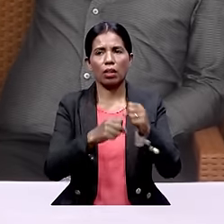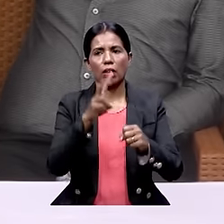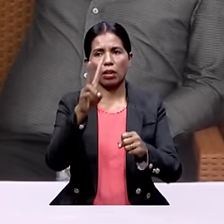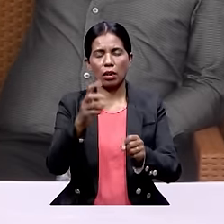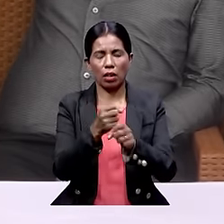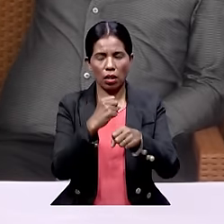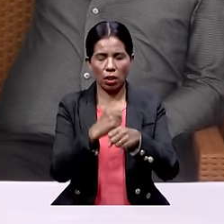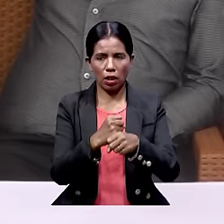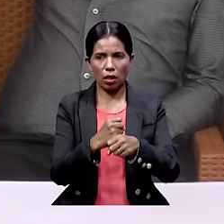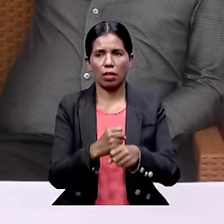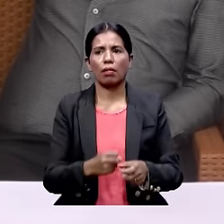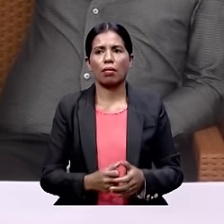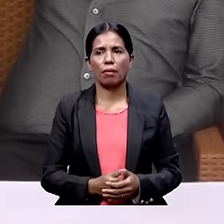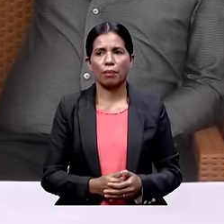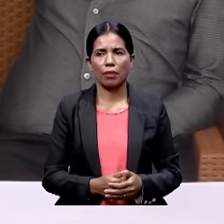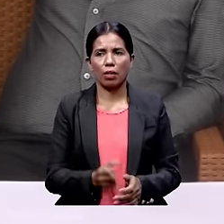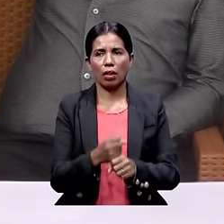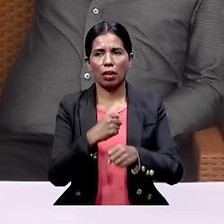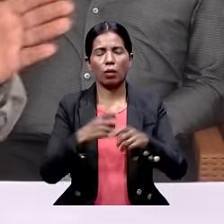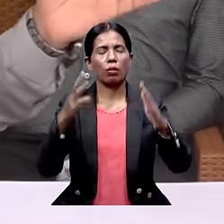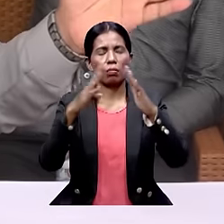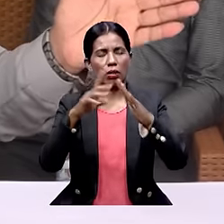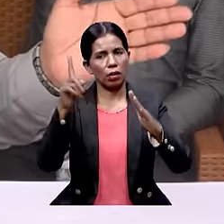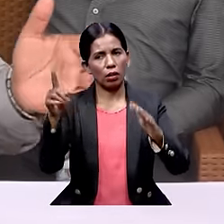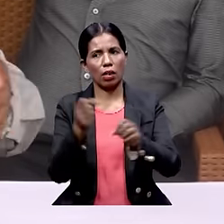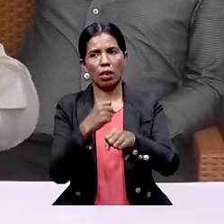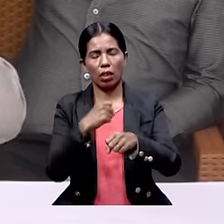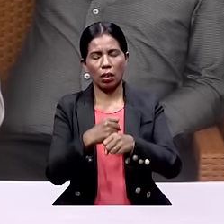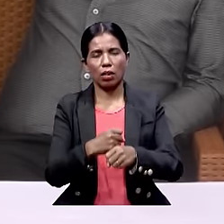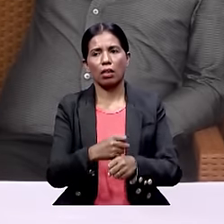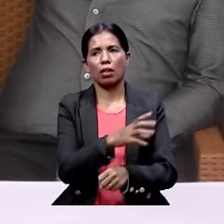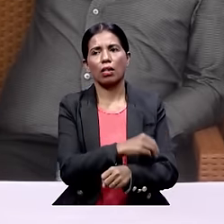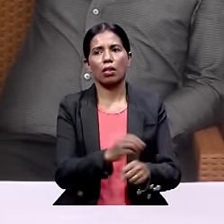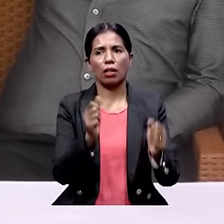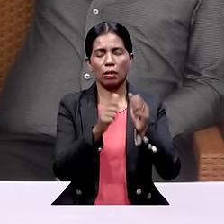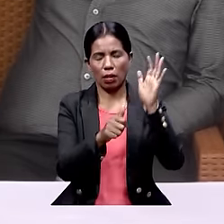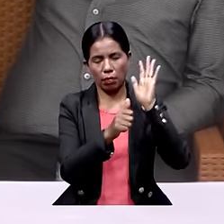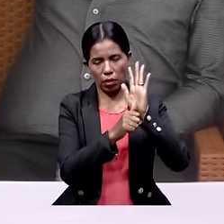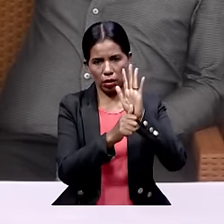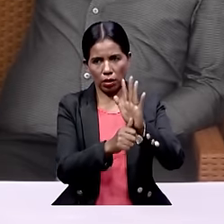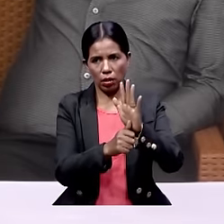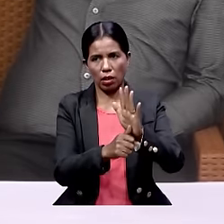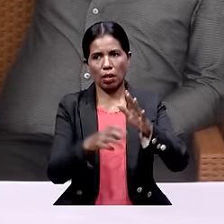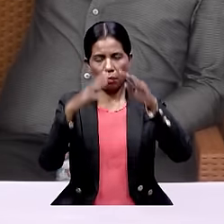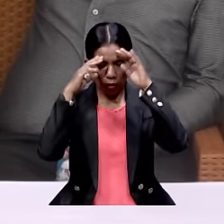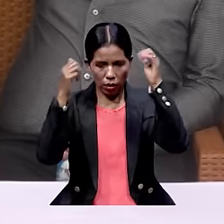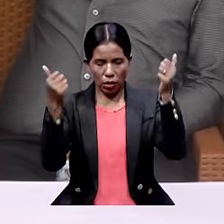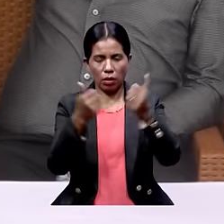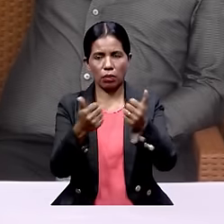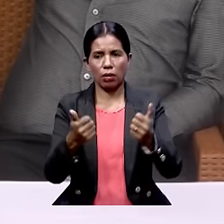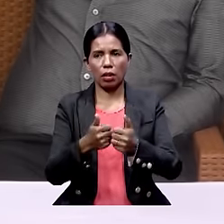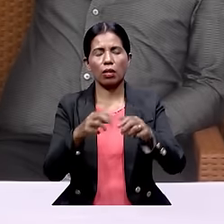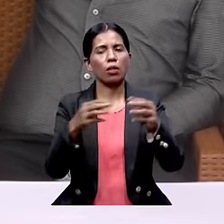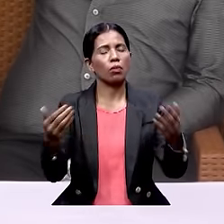batruma cari, que ta halo uma da cari, que ta halo batida cari. Pode apresenta relevar presidente autoridade phone, atu